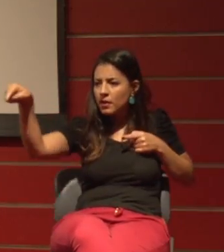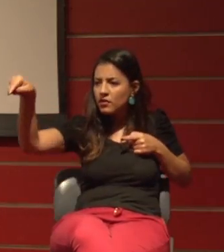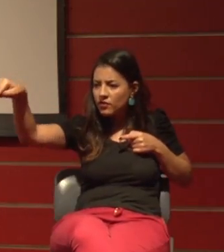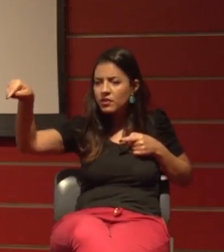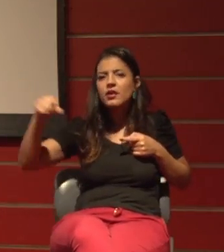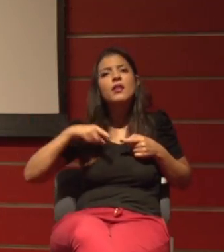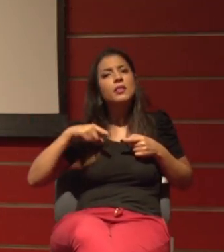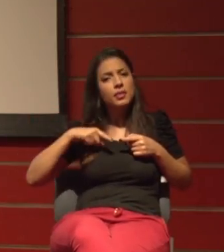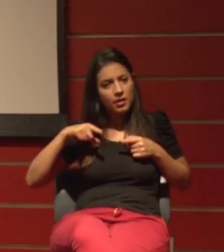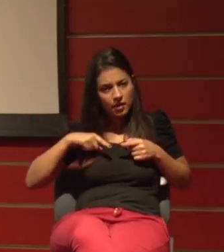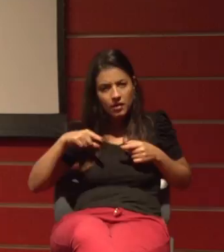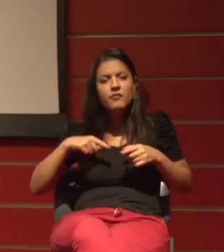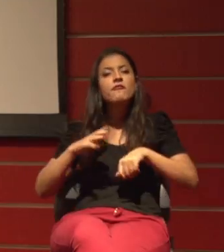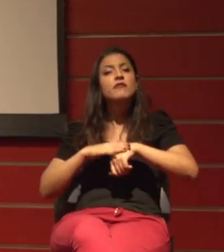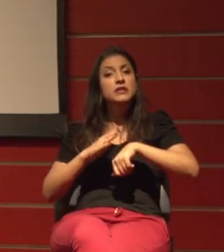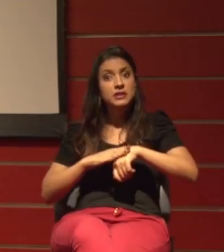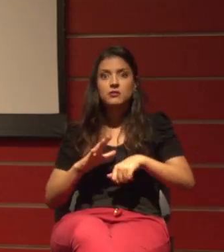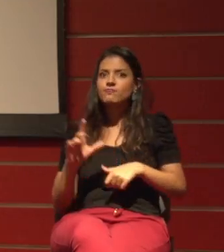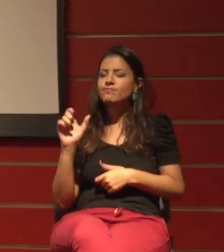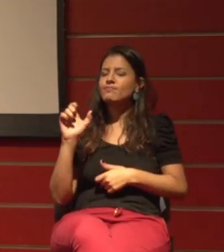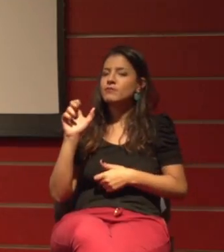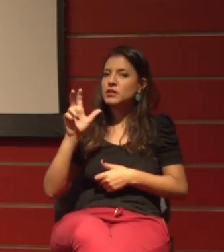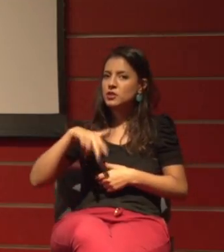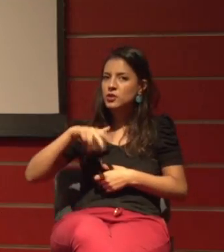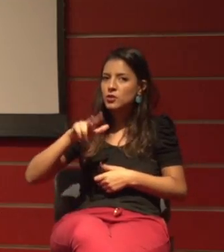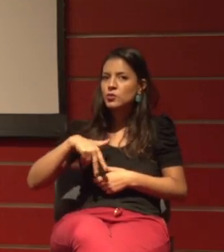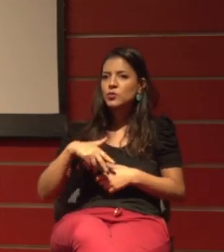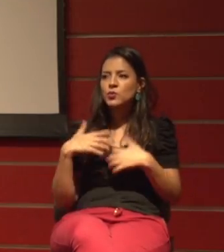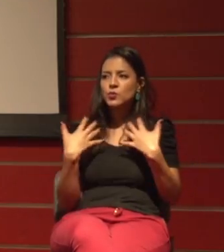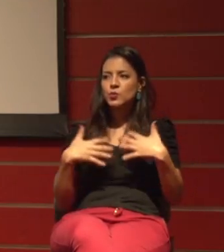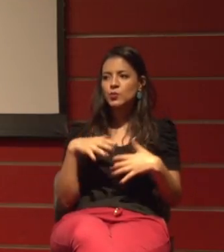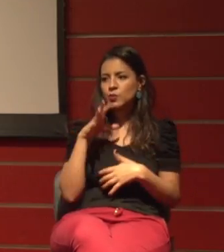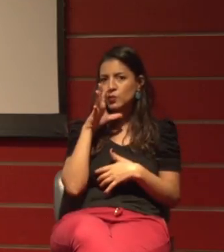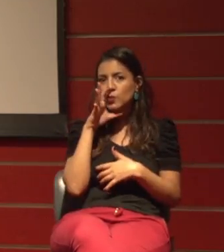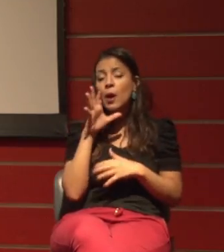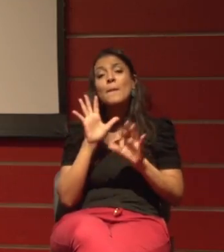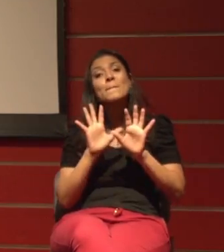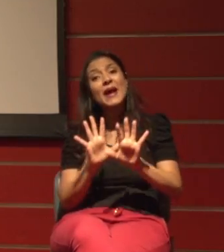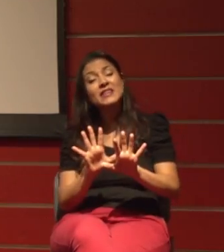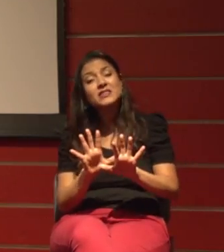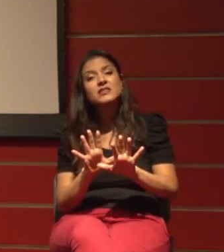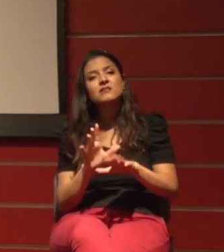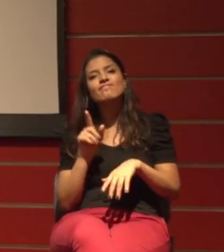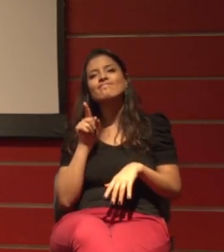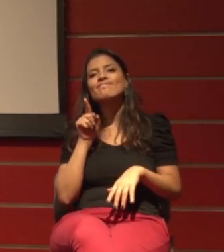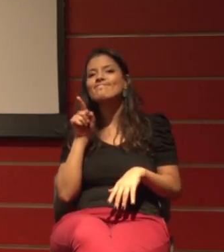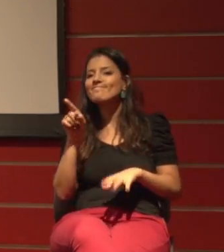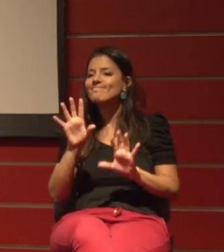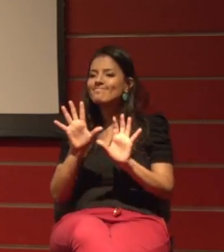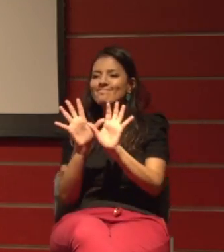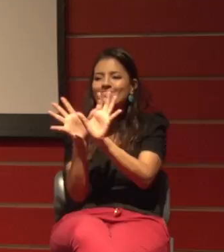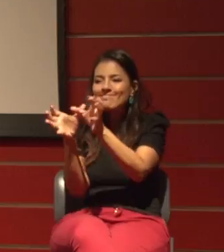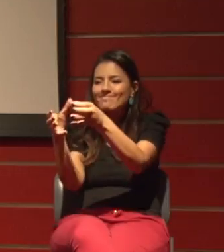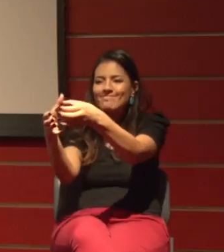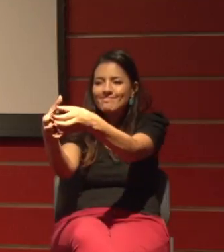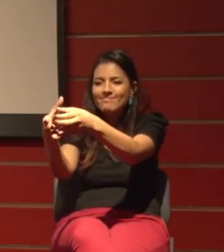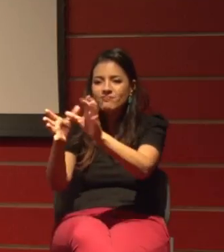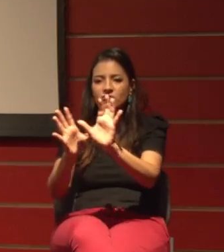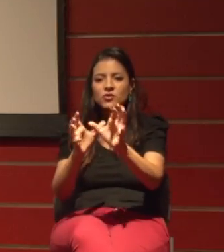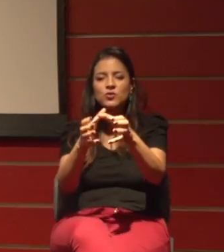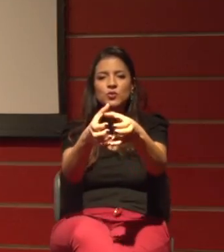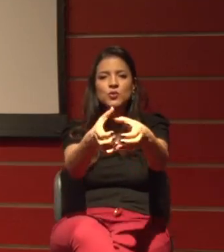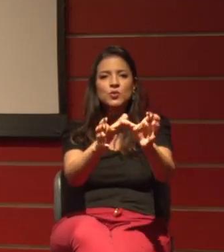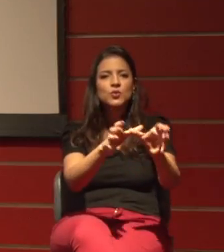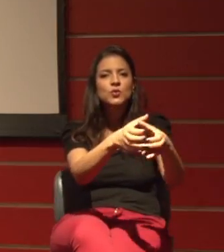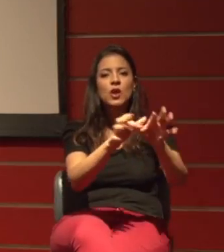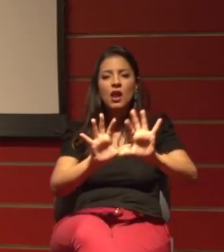que estão produzindo do literatura bem interessante né mas acaba sendo ficando restrita a essas áreas ou restrita